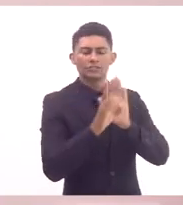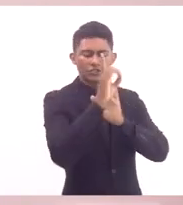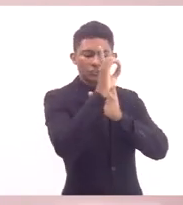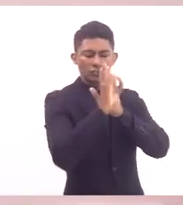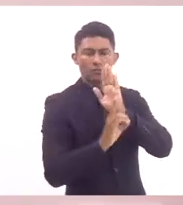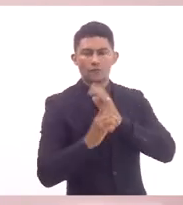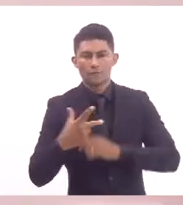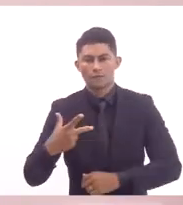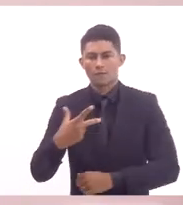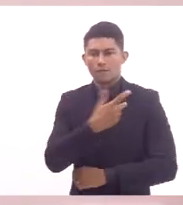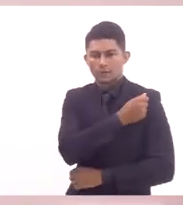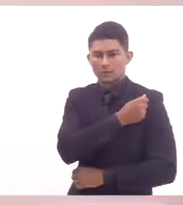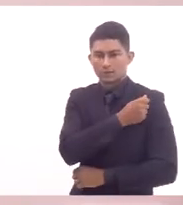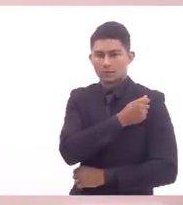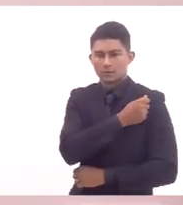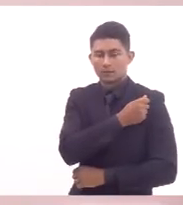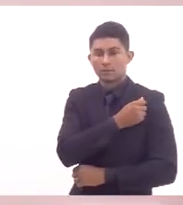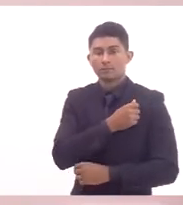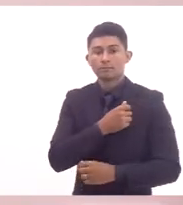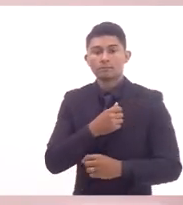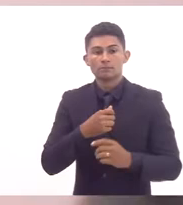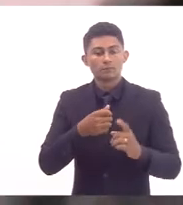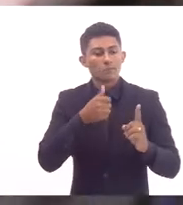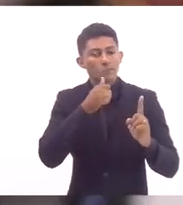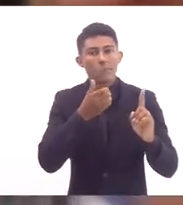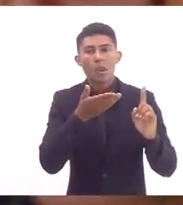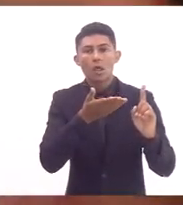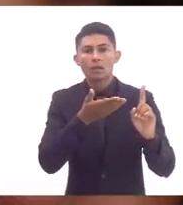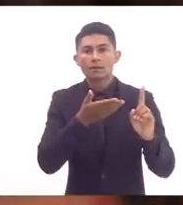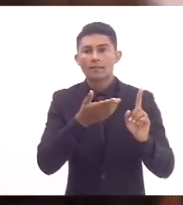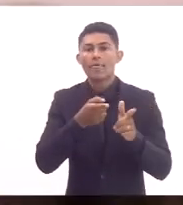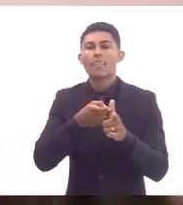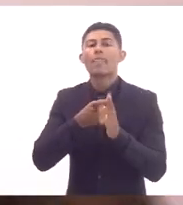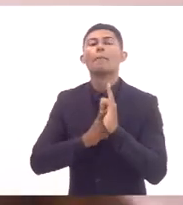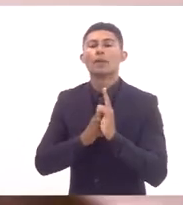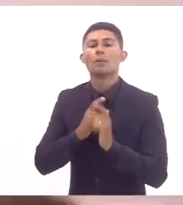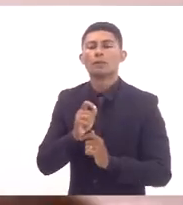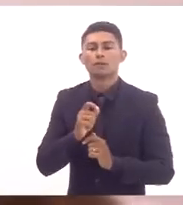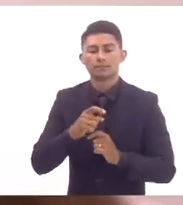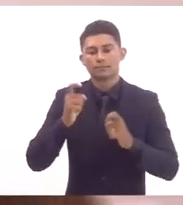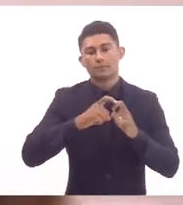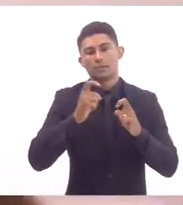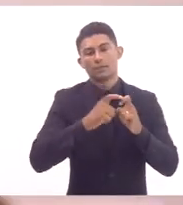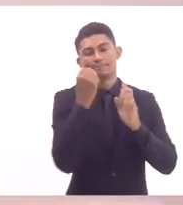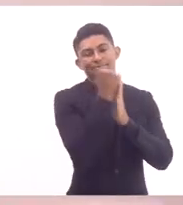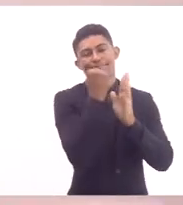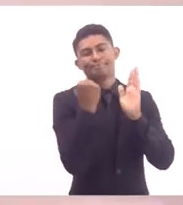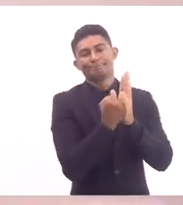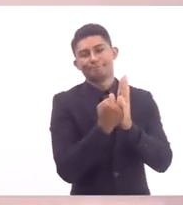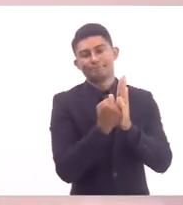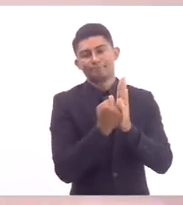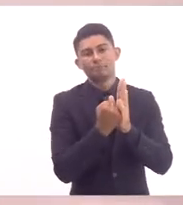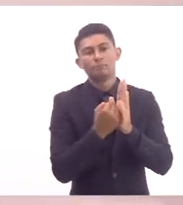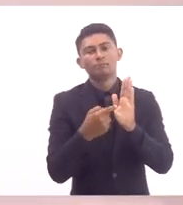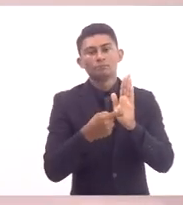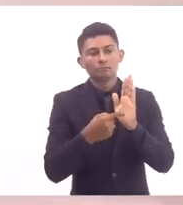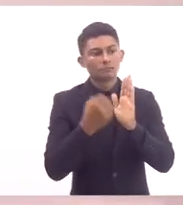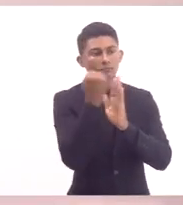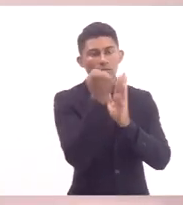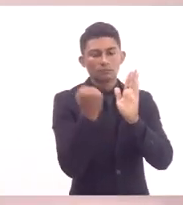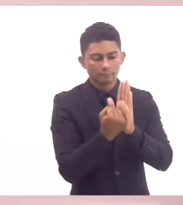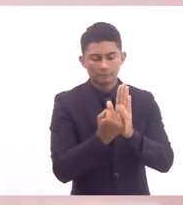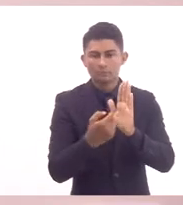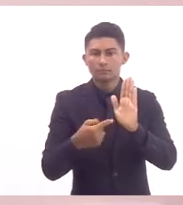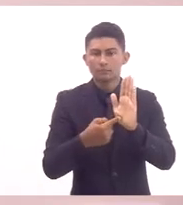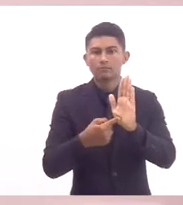vacina elas ficaram dependendo de documento médico que desce uma espécie de